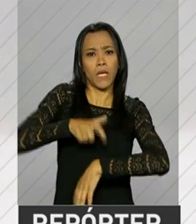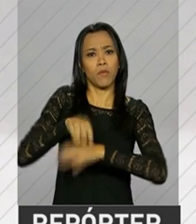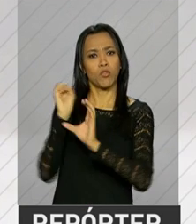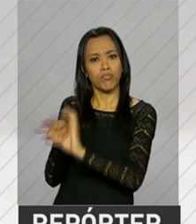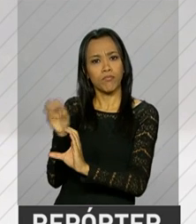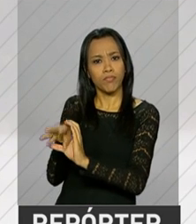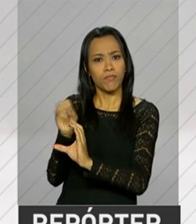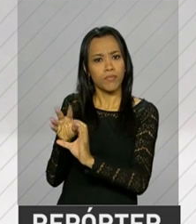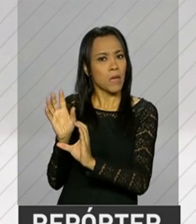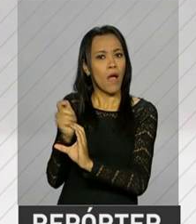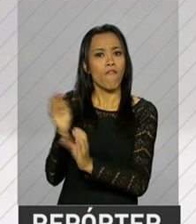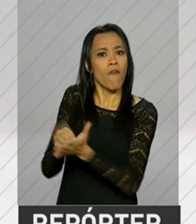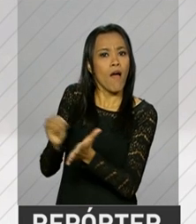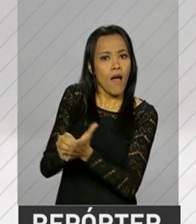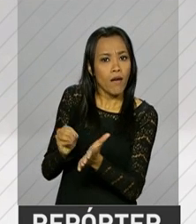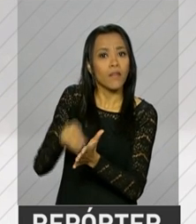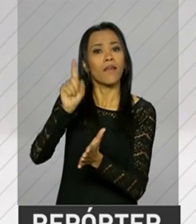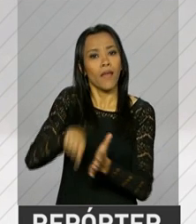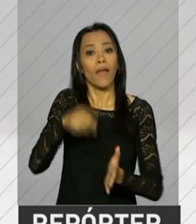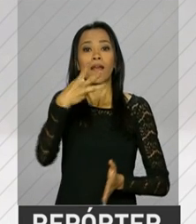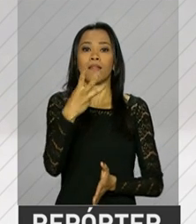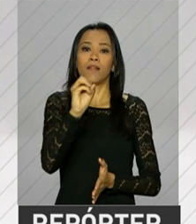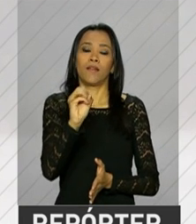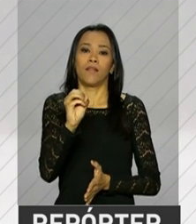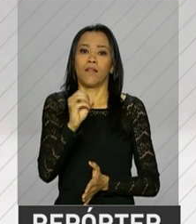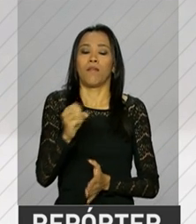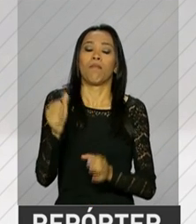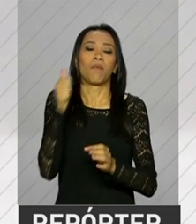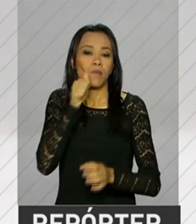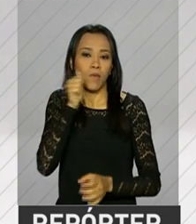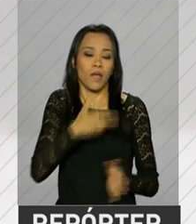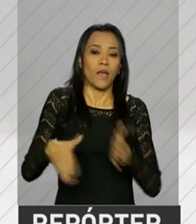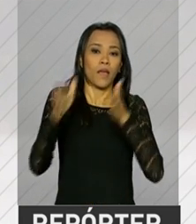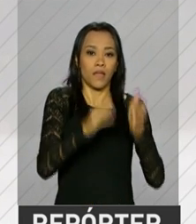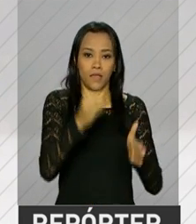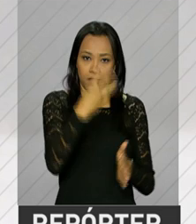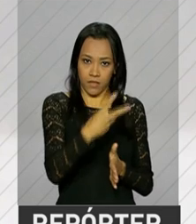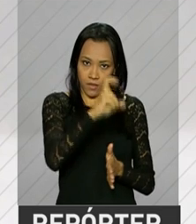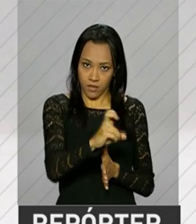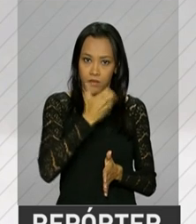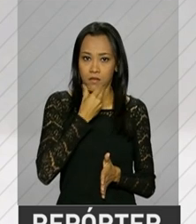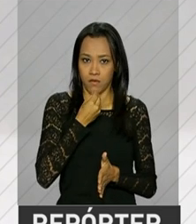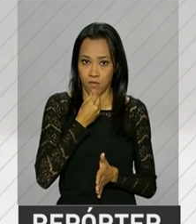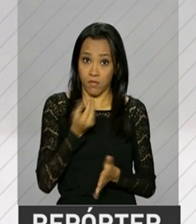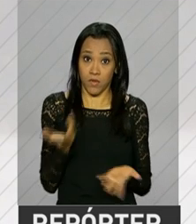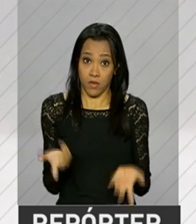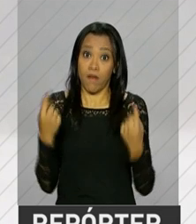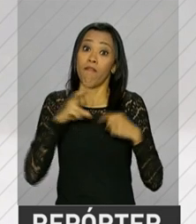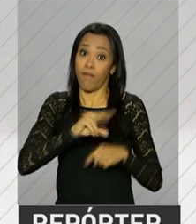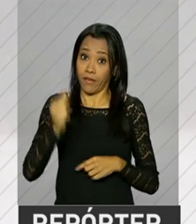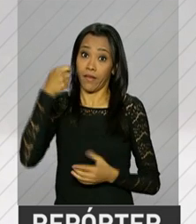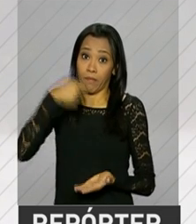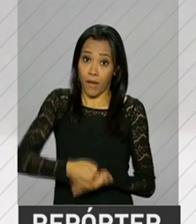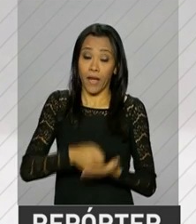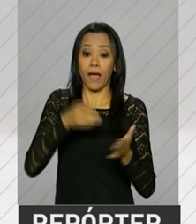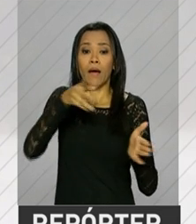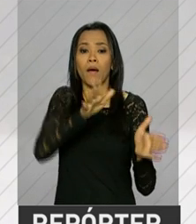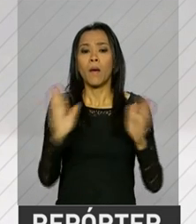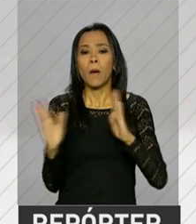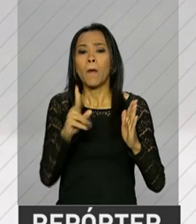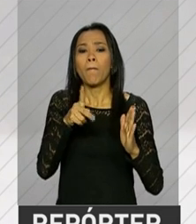contribuição completo, que é de 30 anos para mulheres e de 35 anos para homens, terá de pagar um pedágio